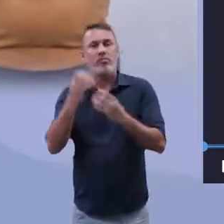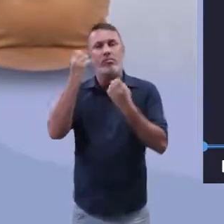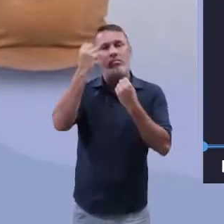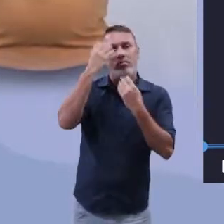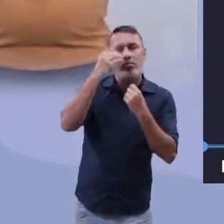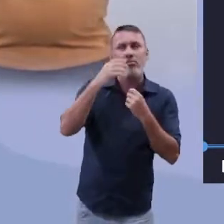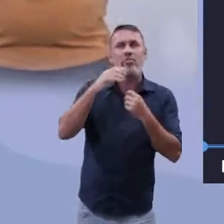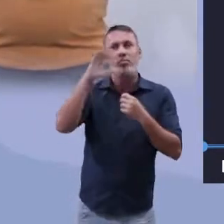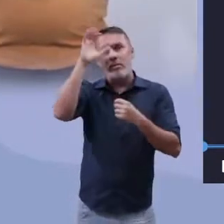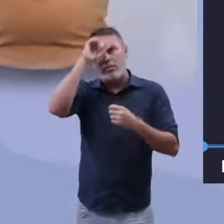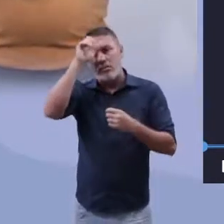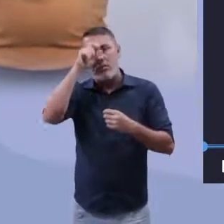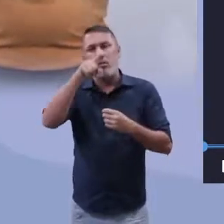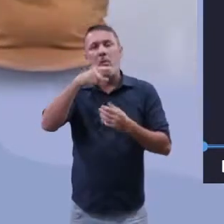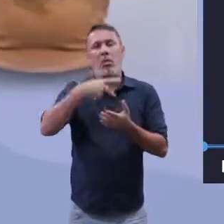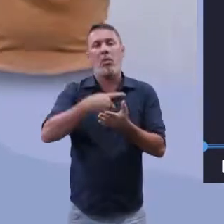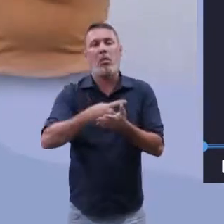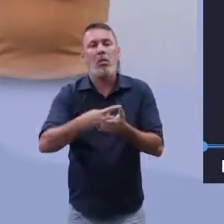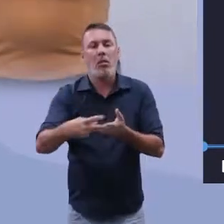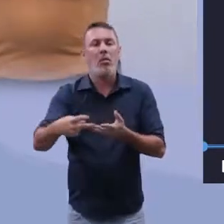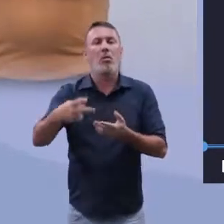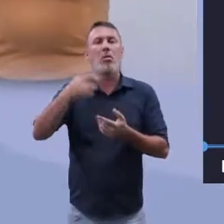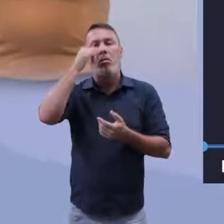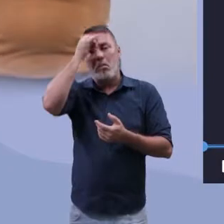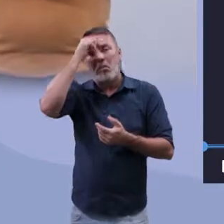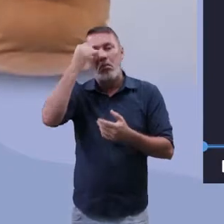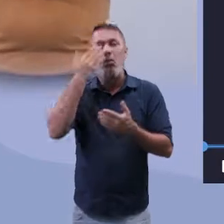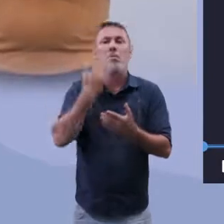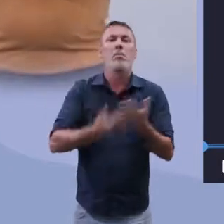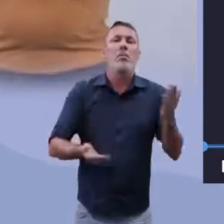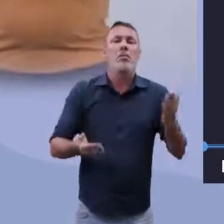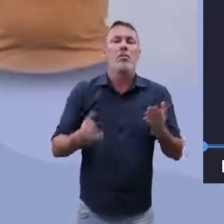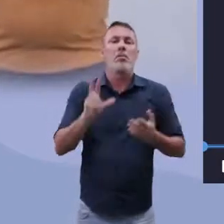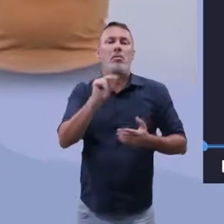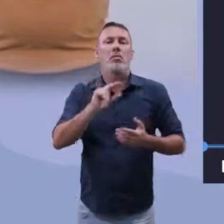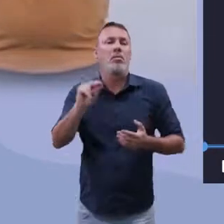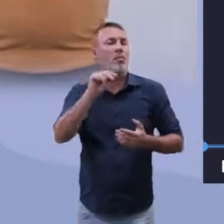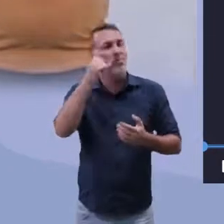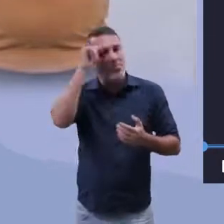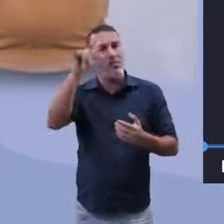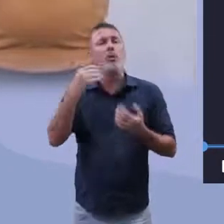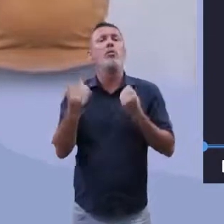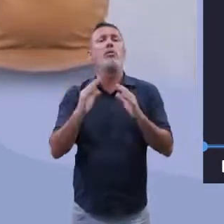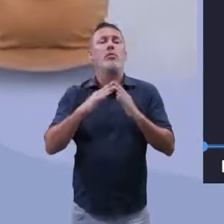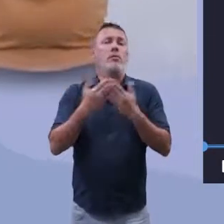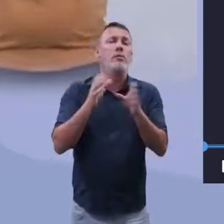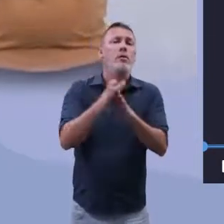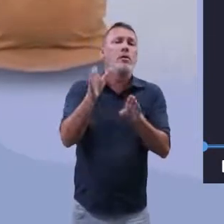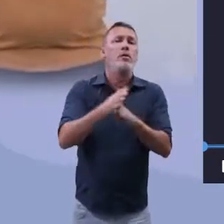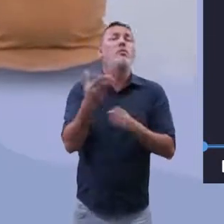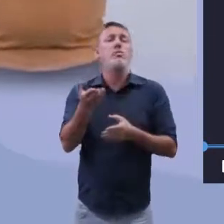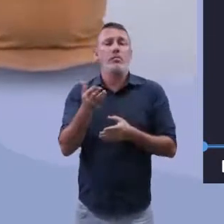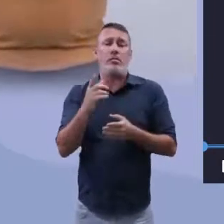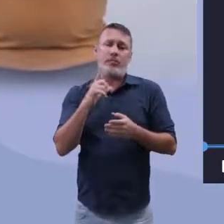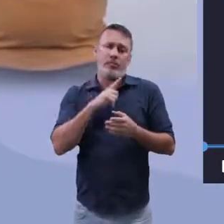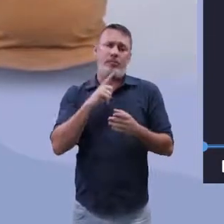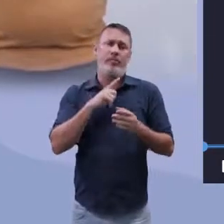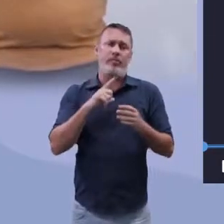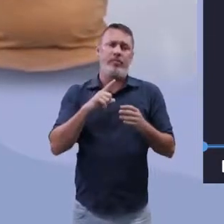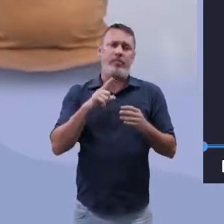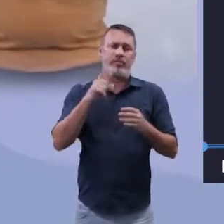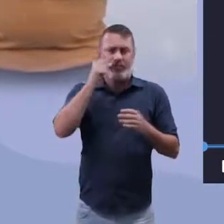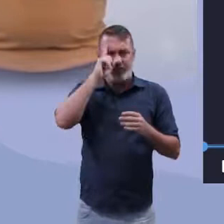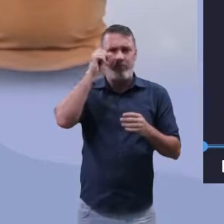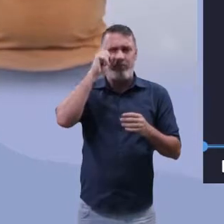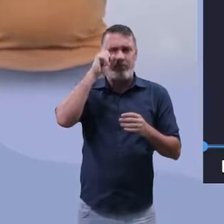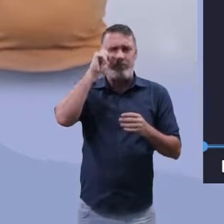educar a não cair nessas notícias, né? Nessas fake news, nessas inverdades que